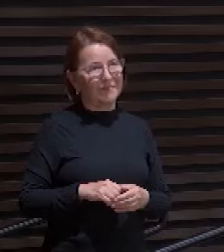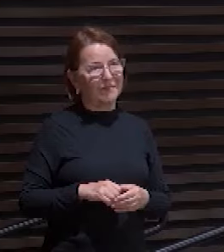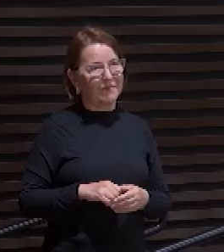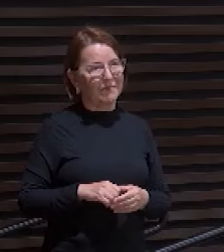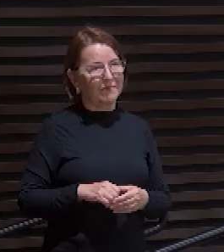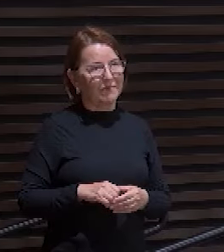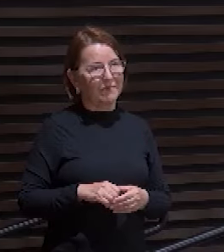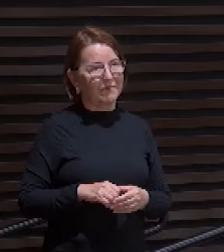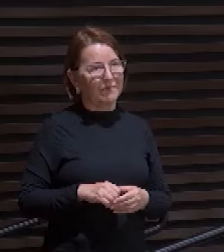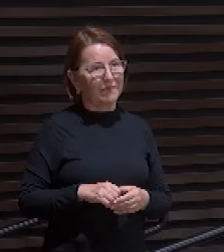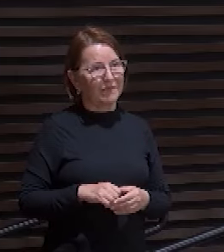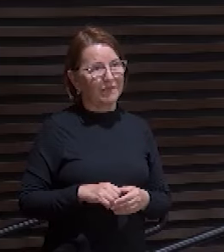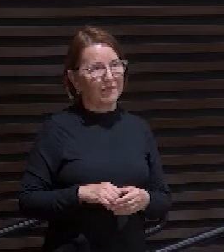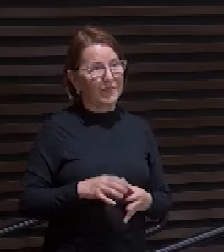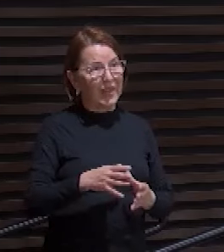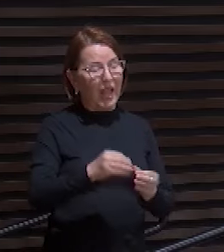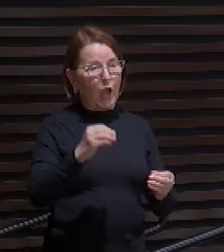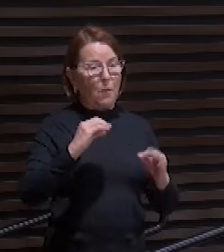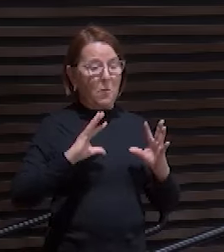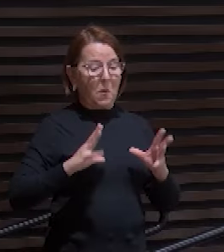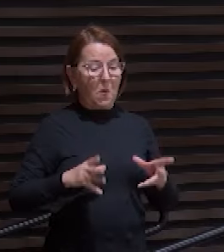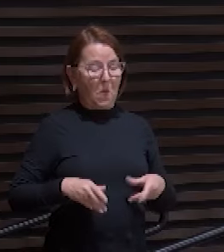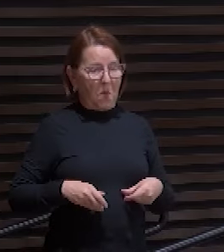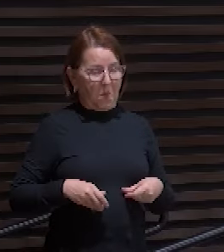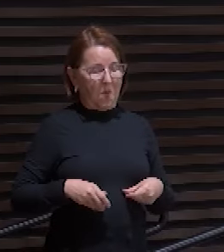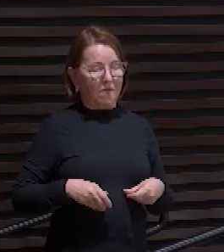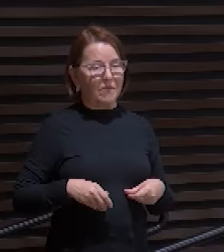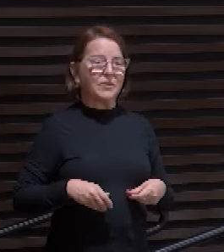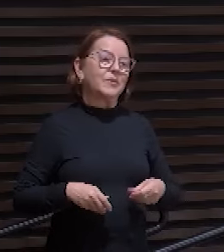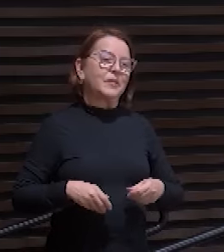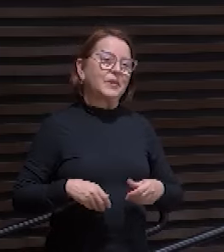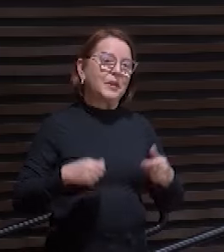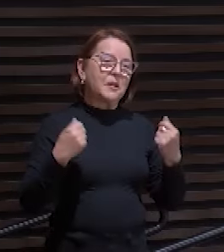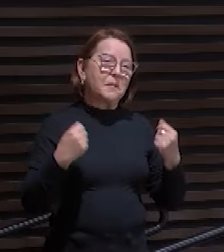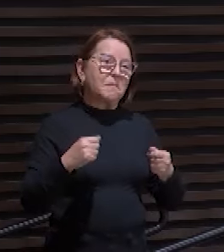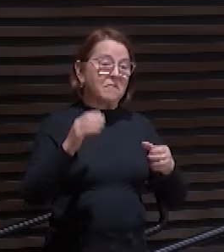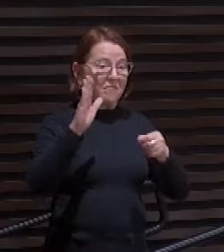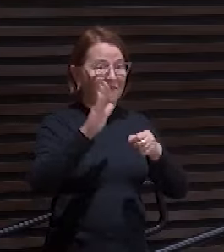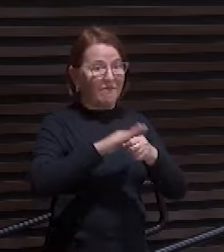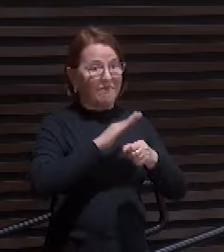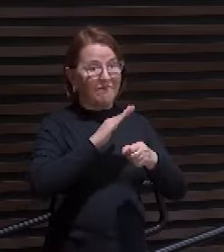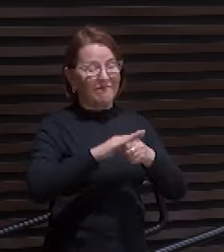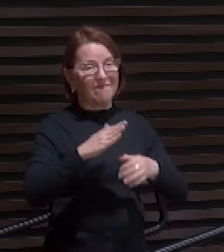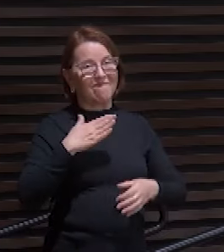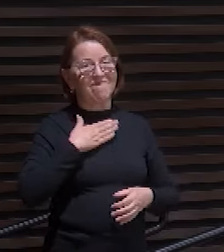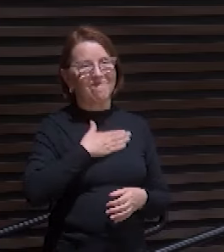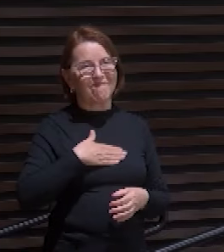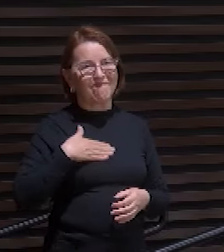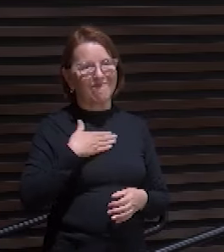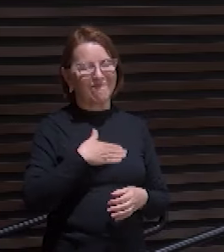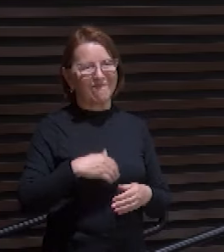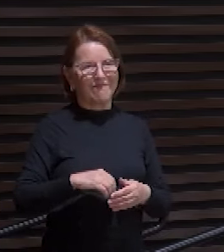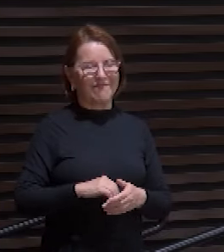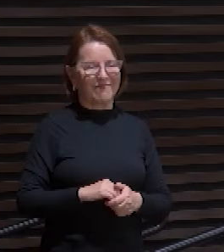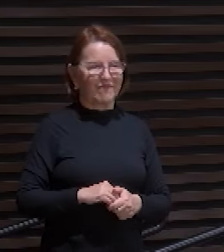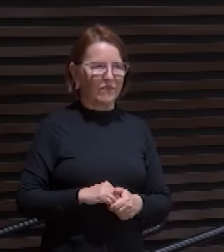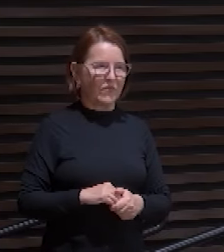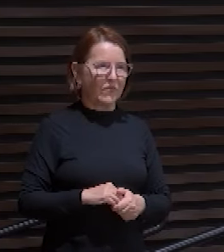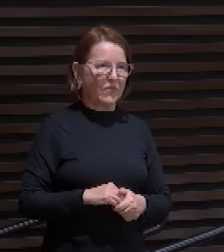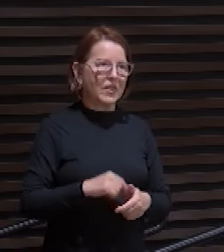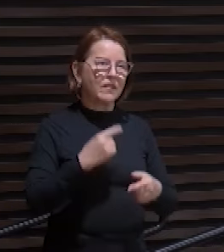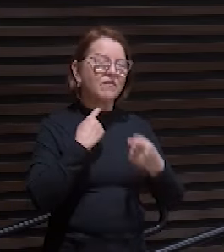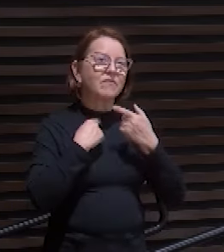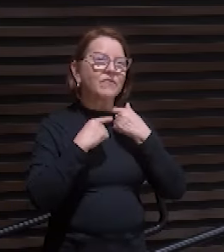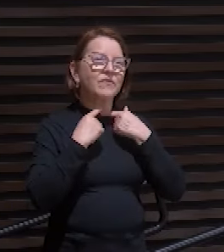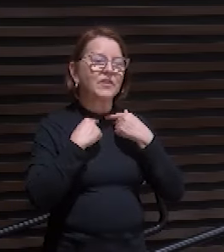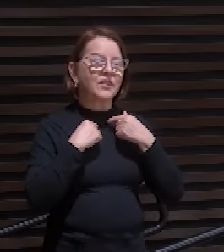A alma e o corpo humano precisam ser saciados. Há uma necessidade inerente em todo ser humano. O desejo nasce